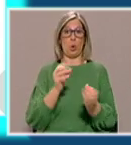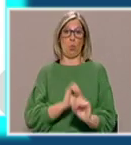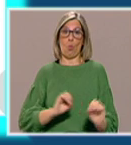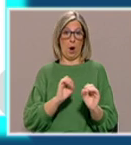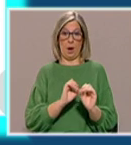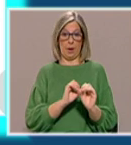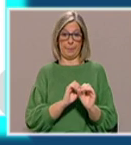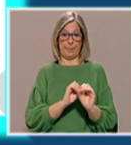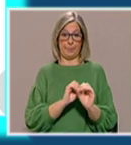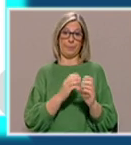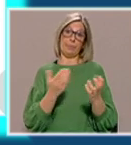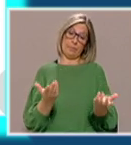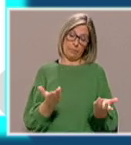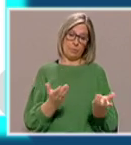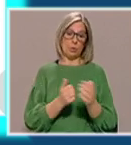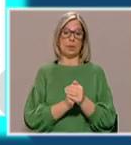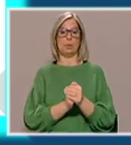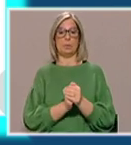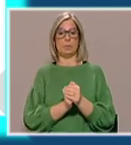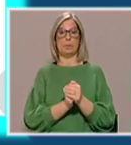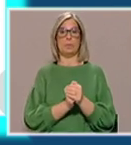perdão. Aqui um problema aqui com o rato.